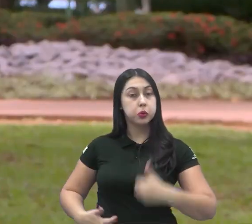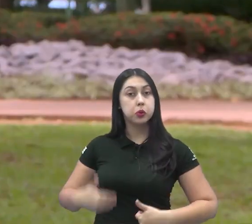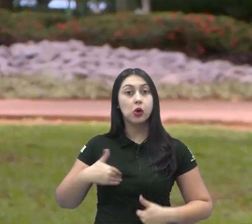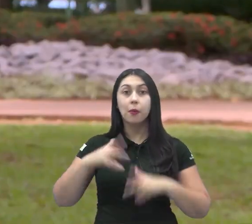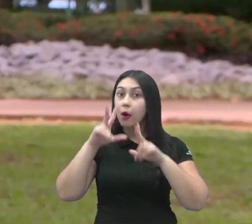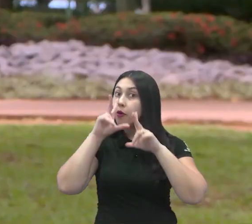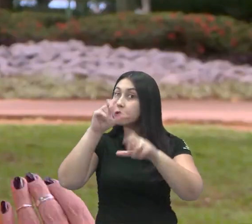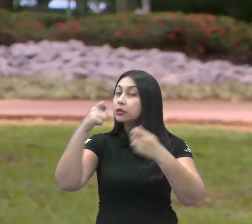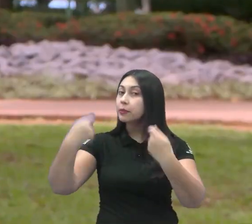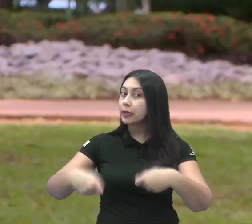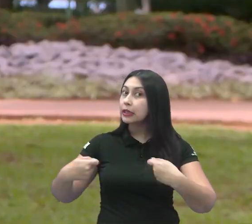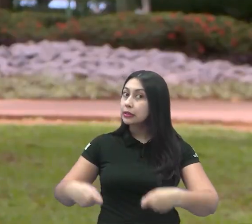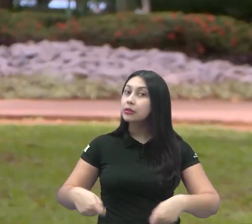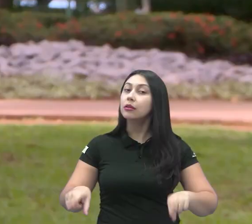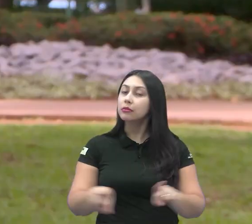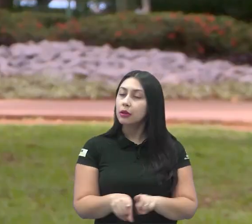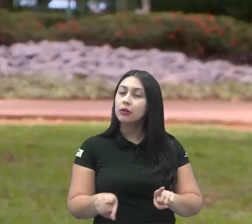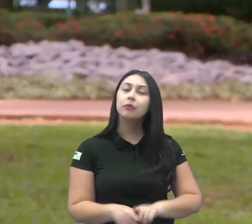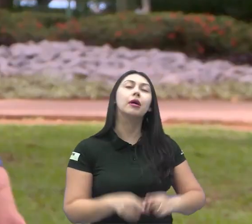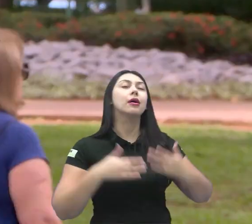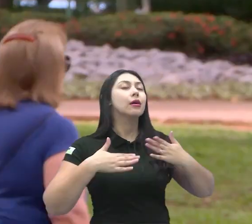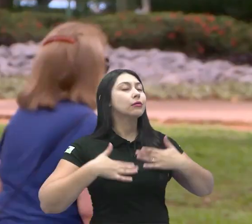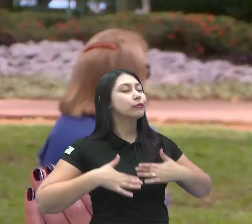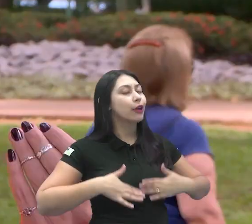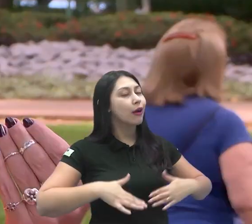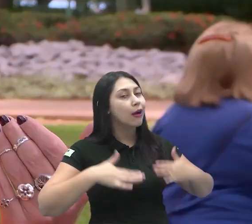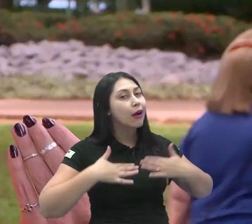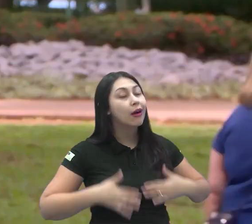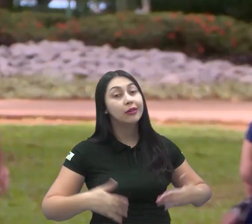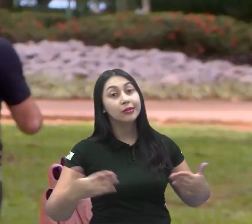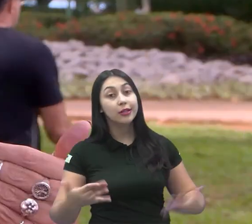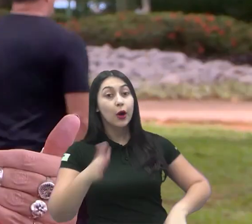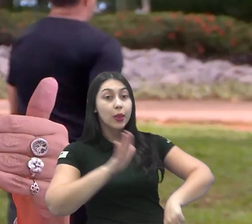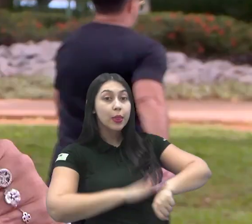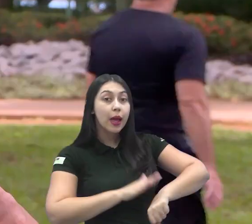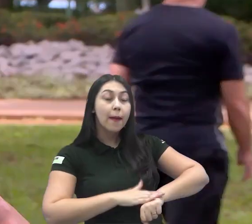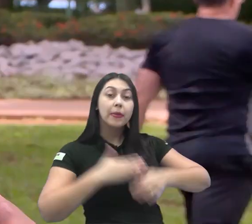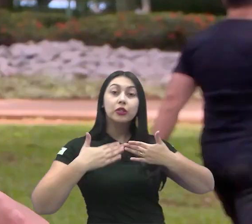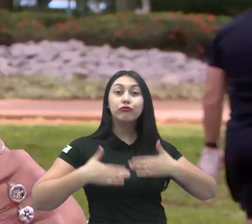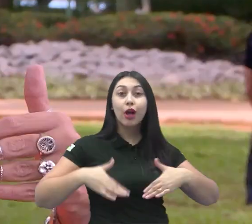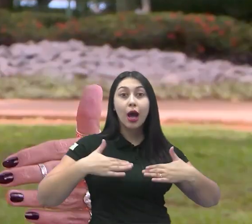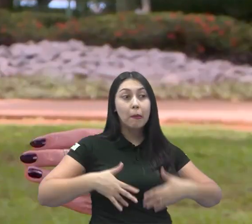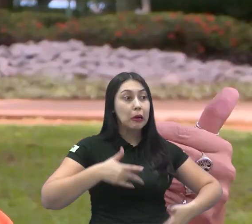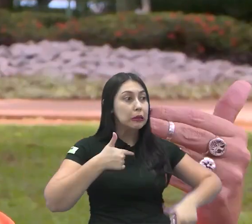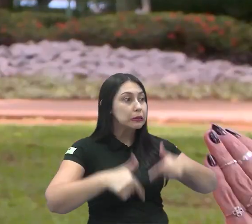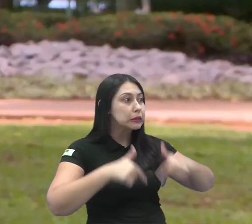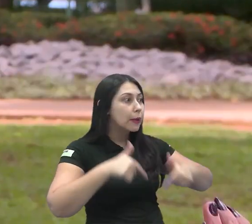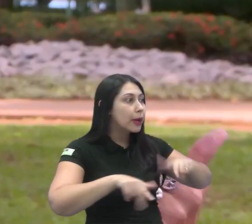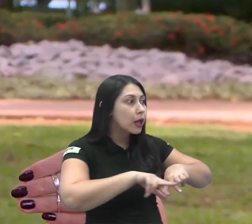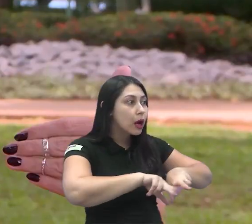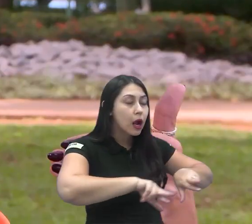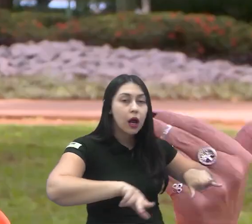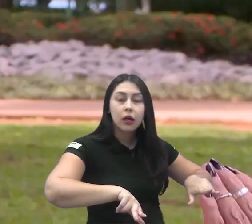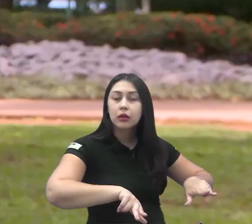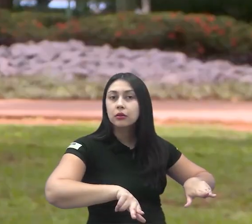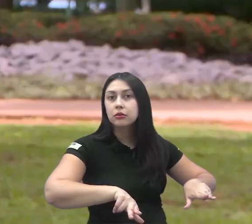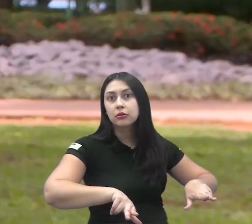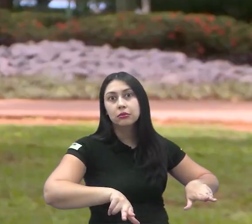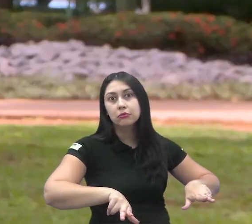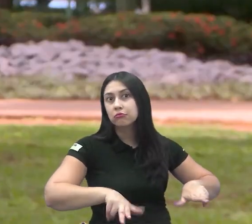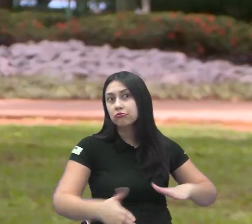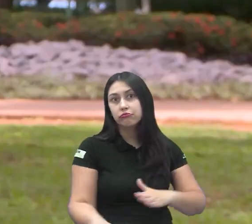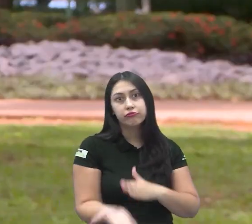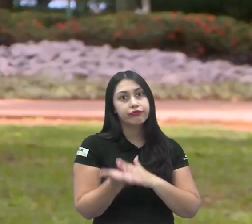físico, inclusive, a gente precisa do tempo de descanso. Então, ocupar esse tempo de descanso com outra atividade, com outra